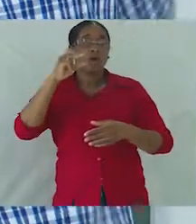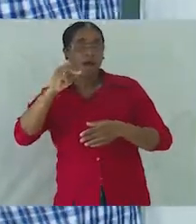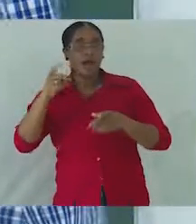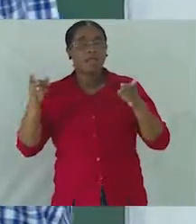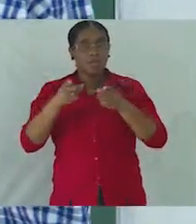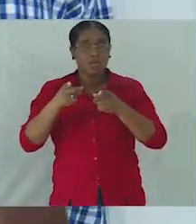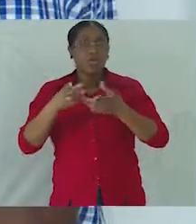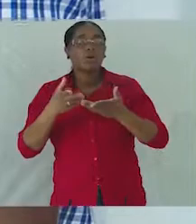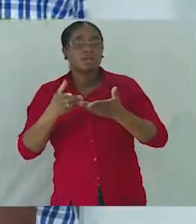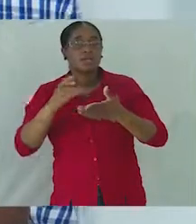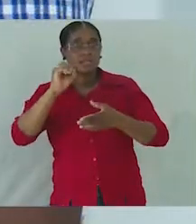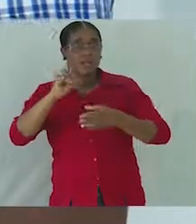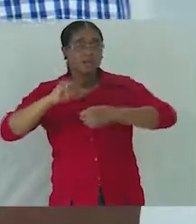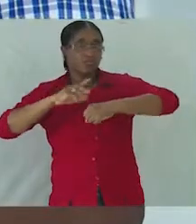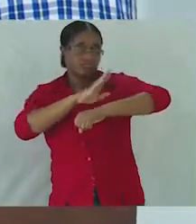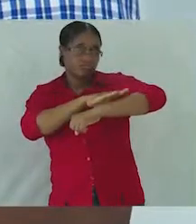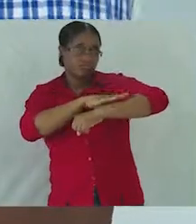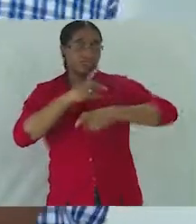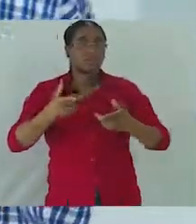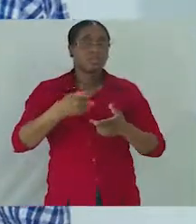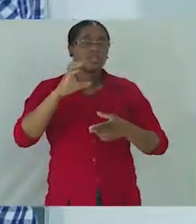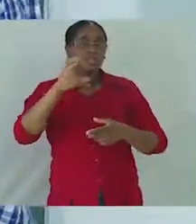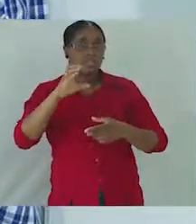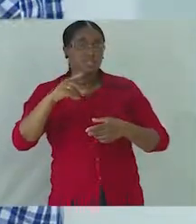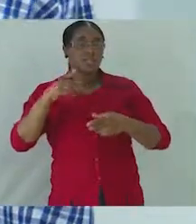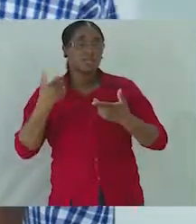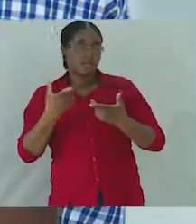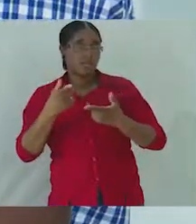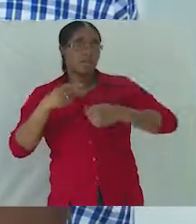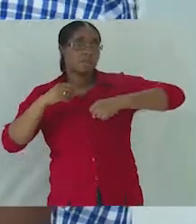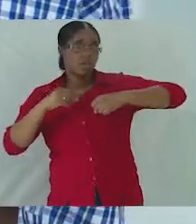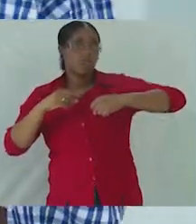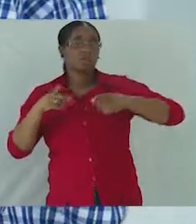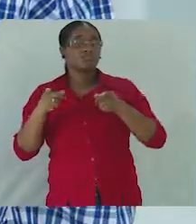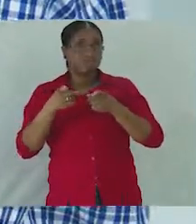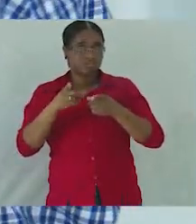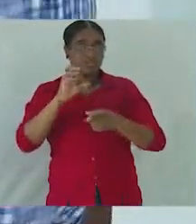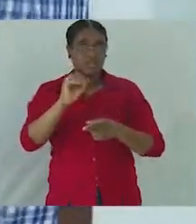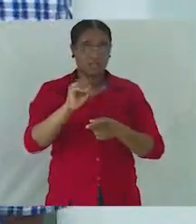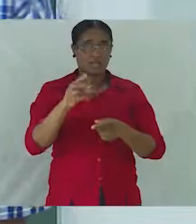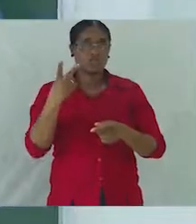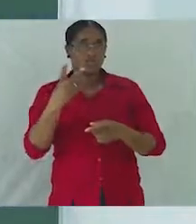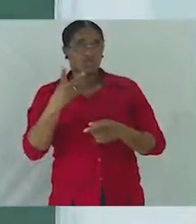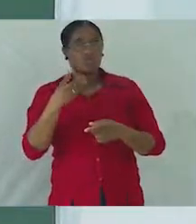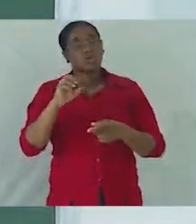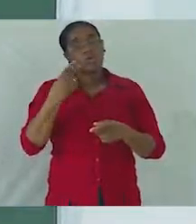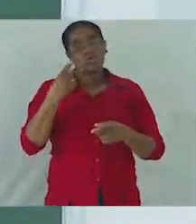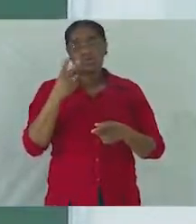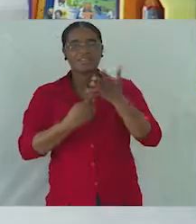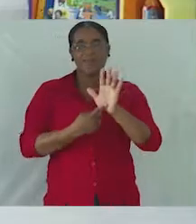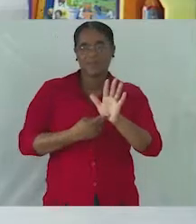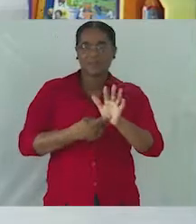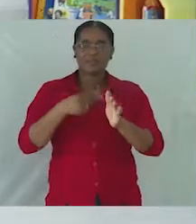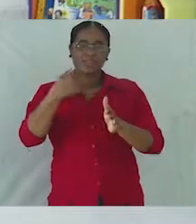que 0. O que é que eu estou a dizer? Ou os coeficientes são os dois positivos, ou os dois são negativos. Vamos